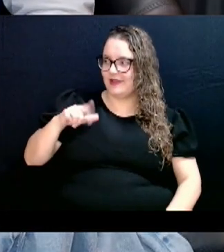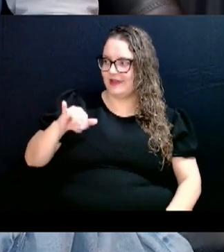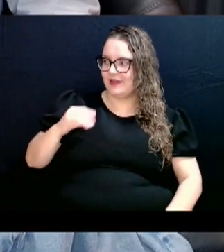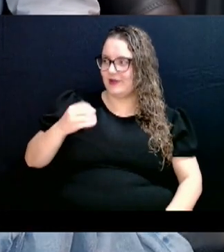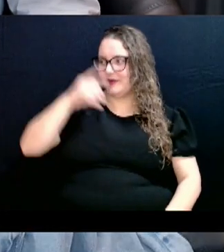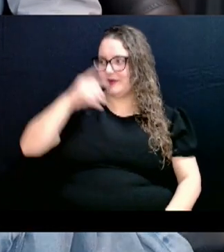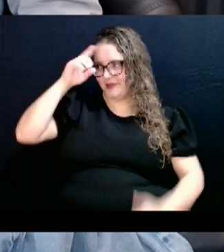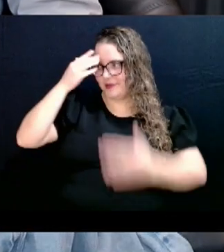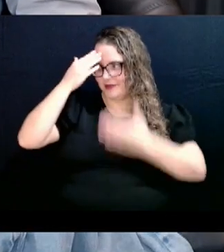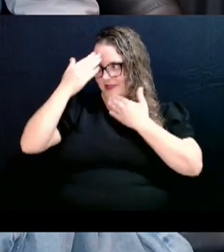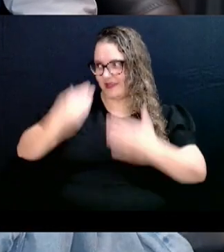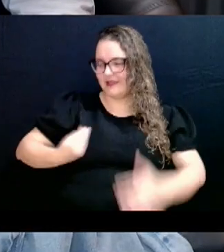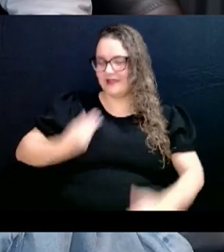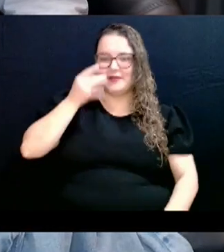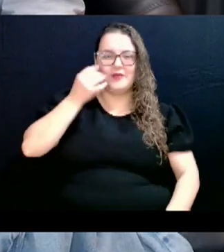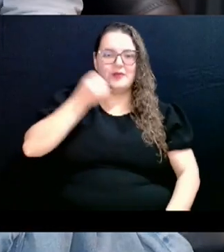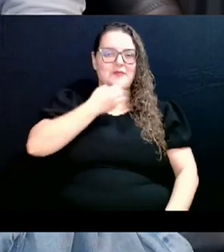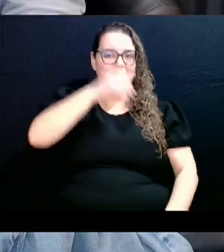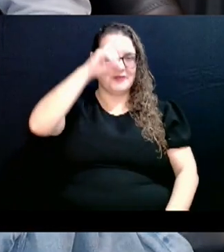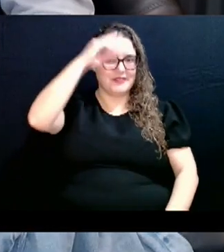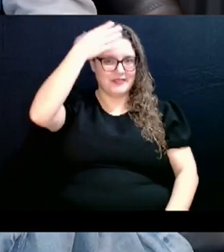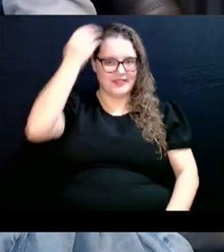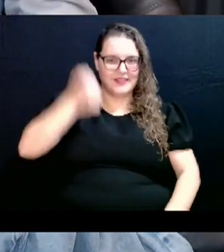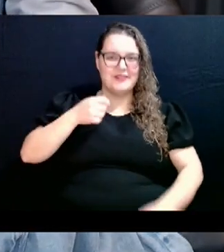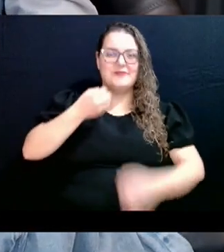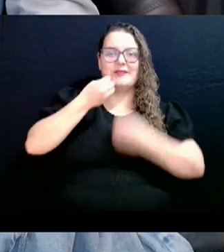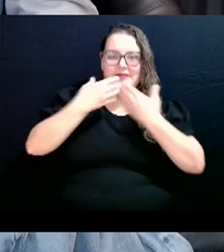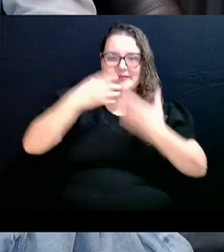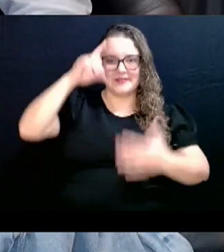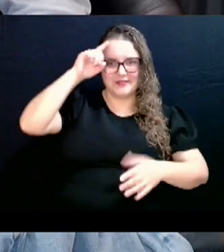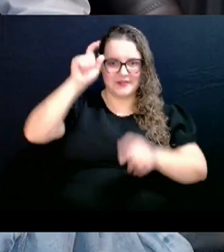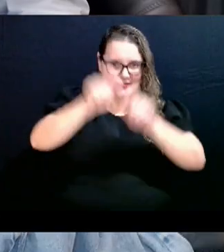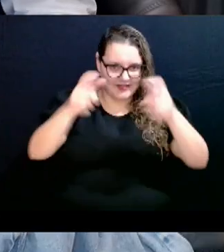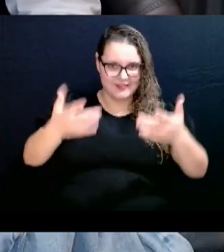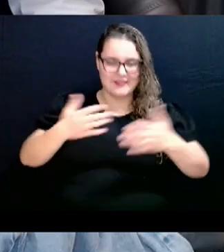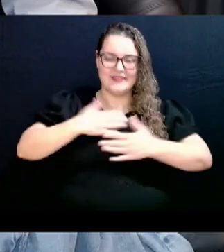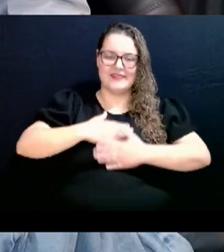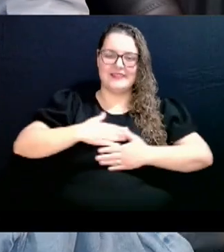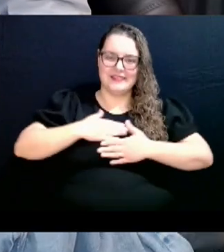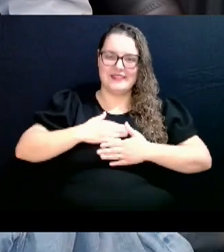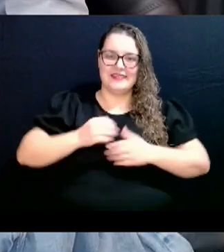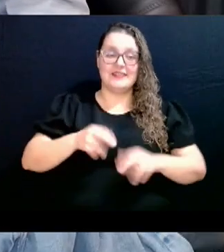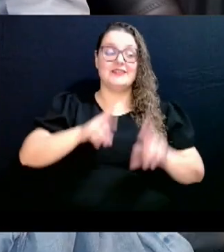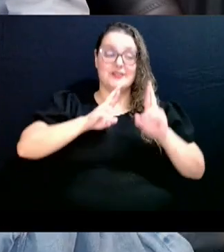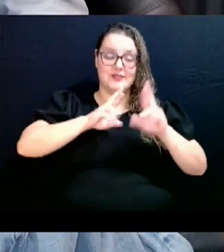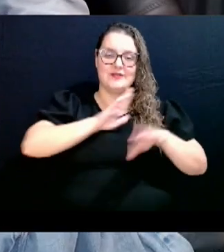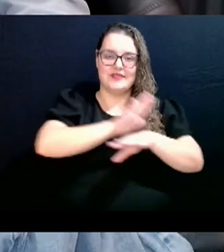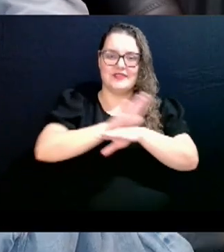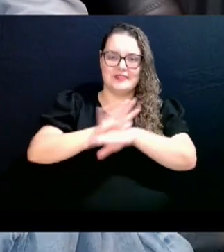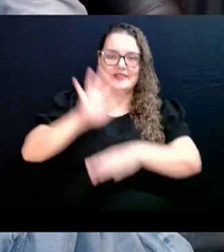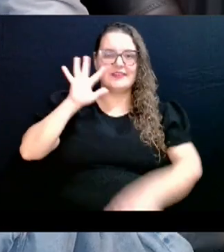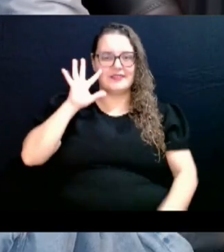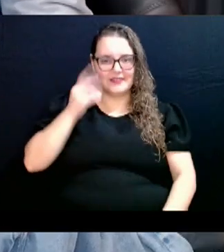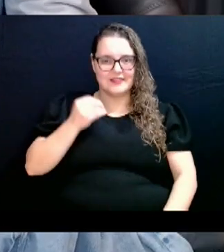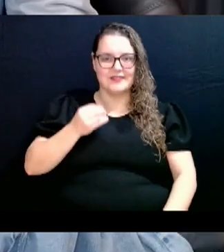dia, Rúbia. Bom dia, pessoal que está em casa. Um prazer estar aqui e espero contribuir aí com o conhecimento e acolhimento